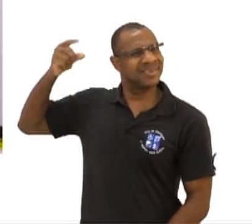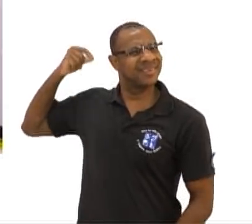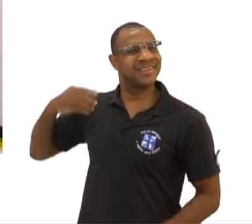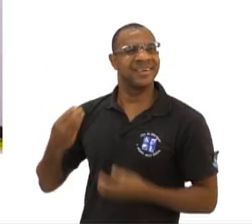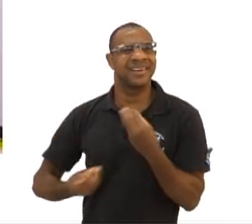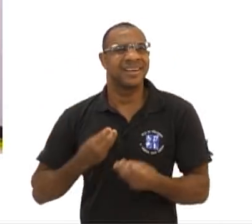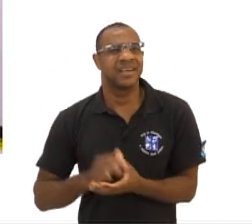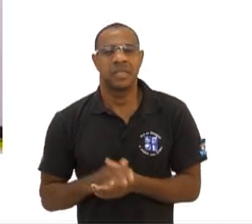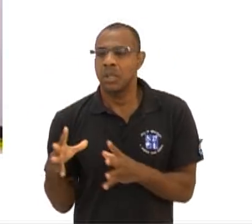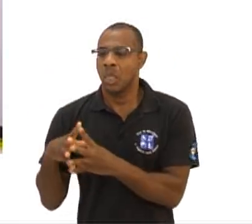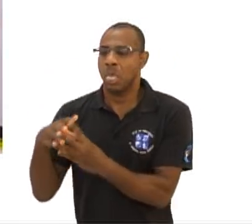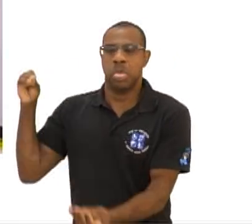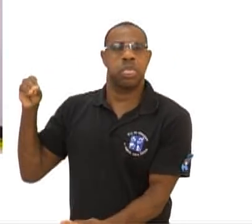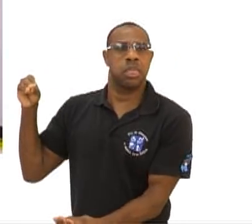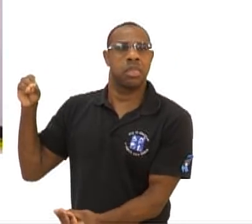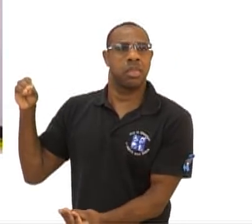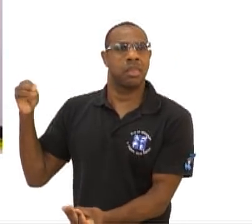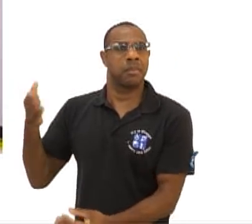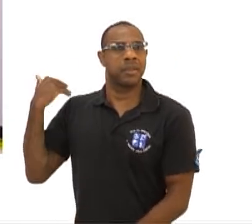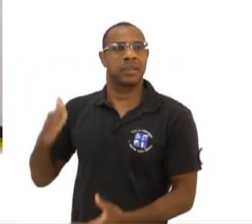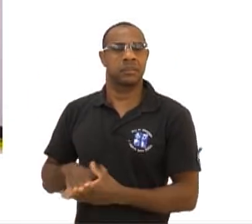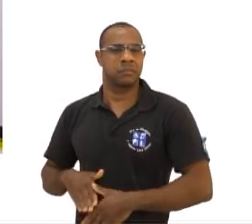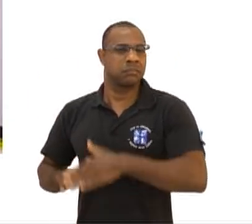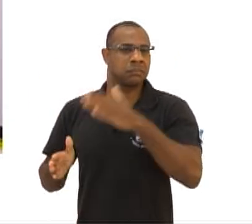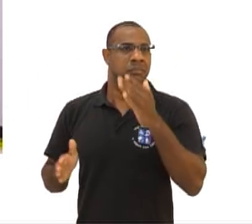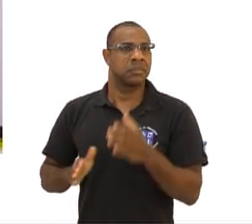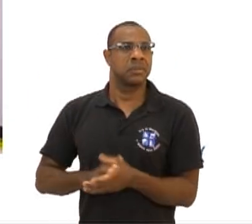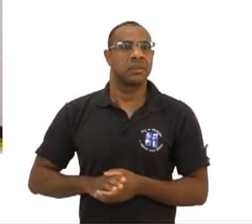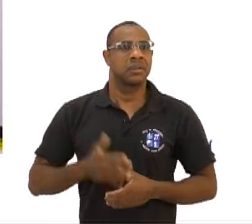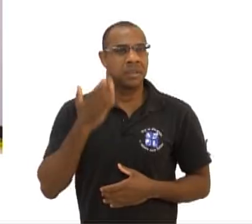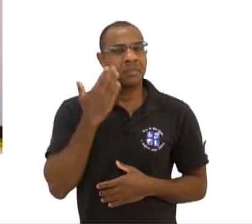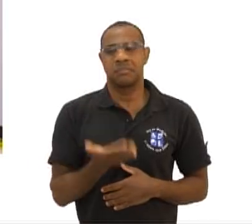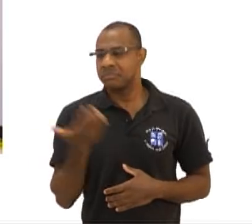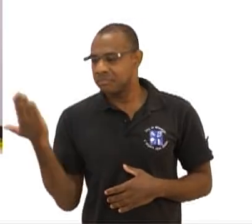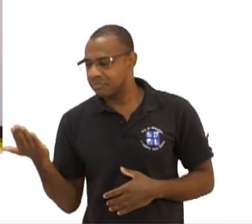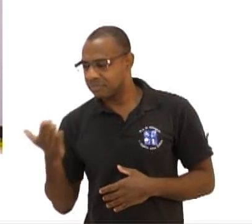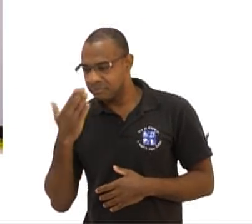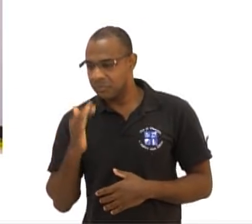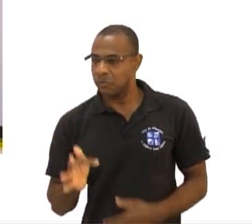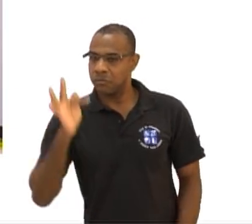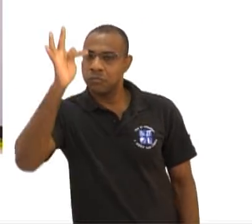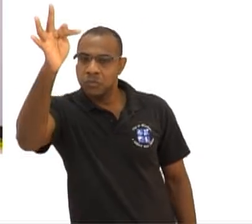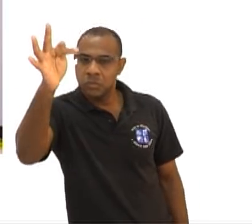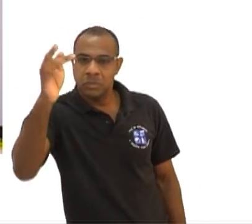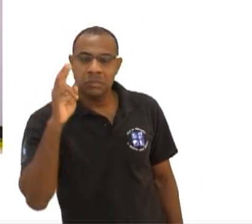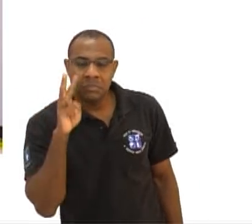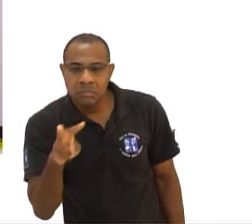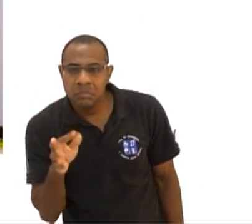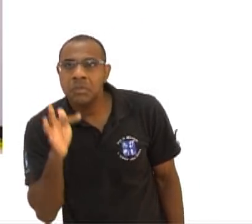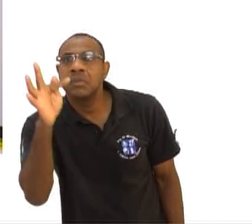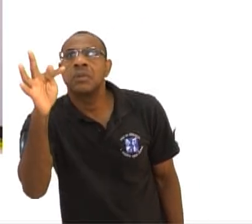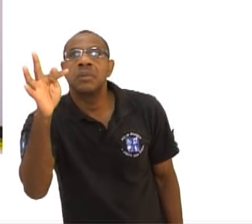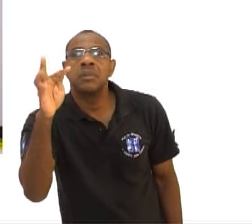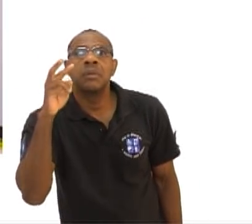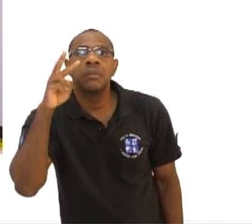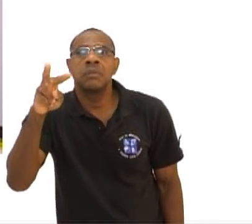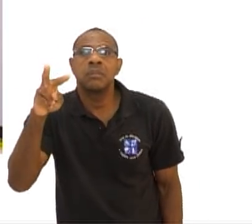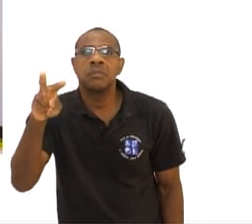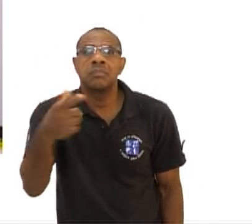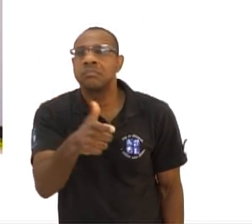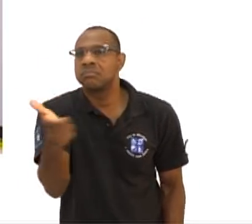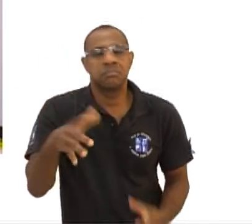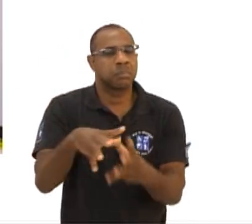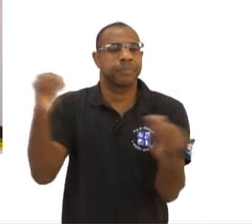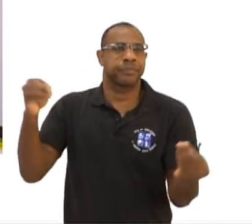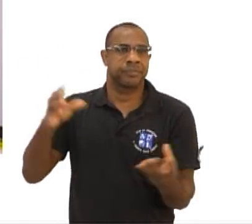foram. E sumiu seu passado. Olhou para a direita e viu as reencarnações futuras. E ele entendeu que o futuro também não existe e elas